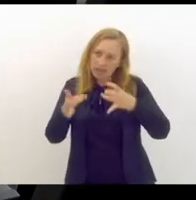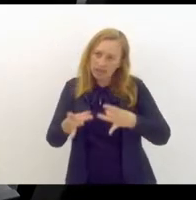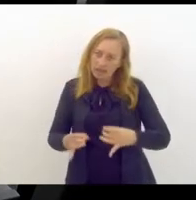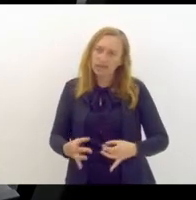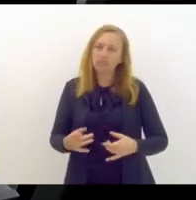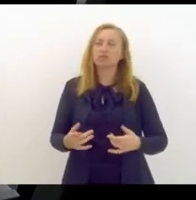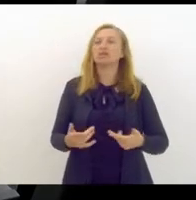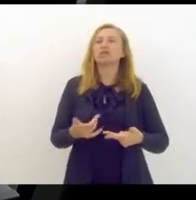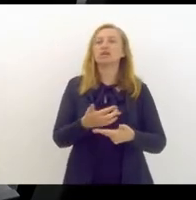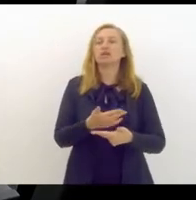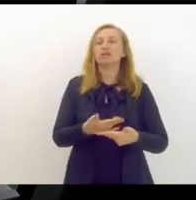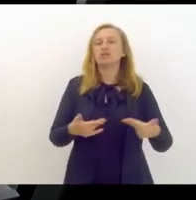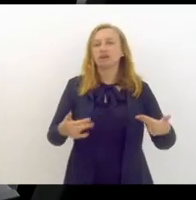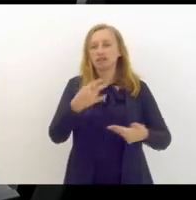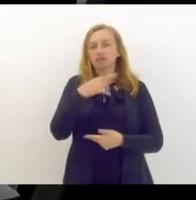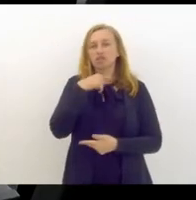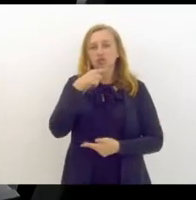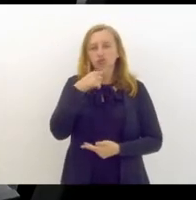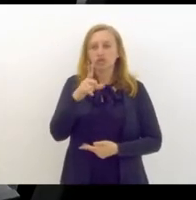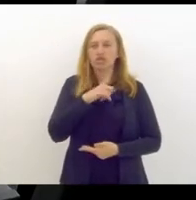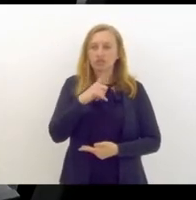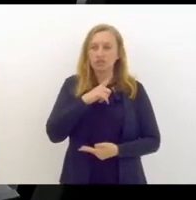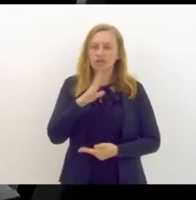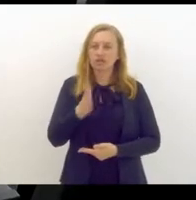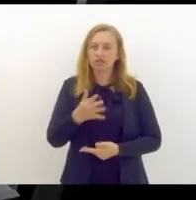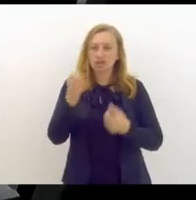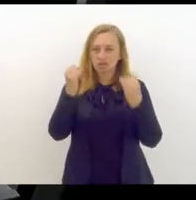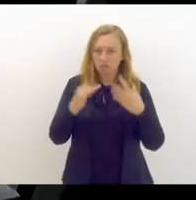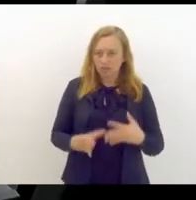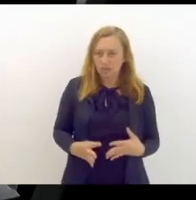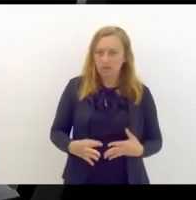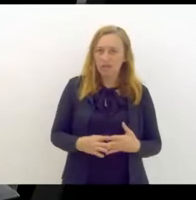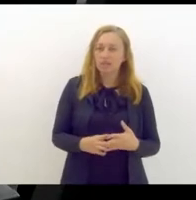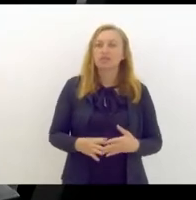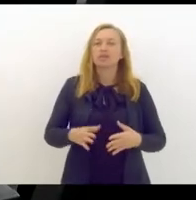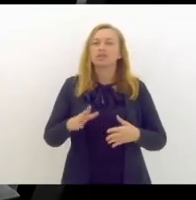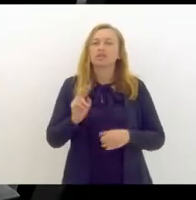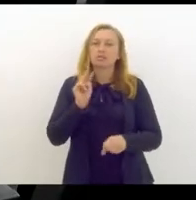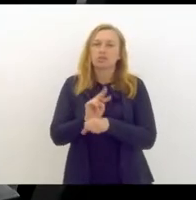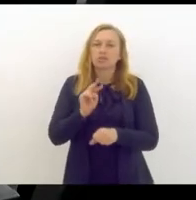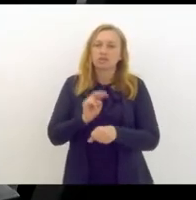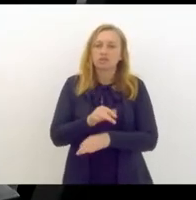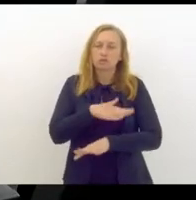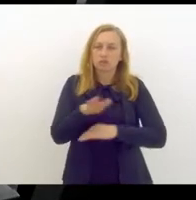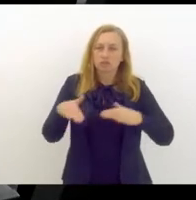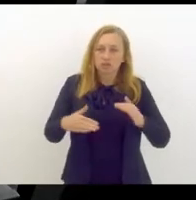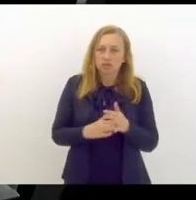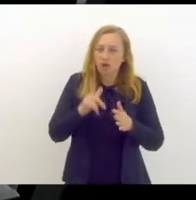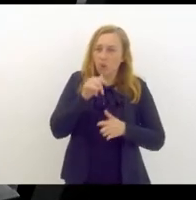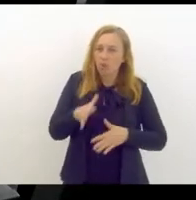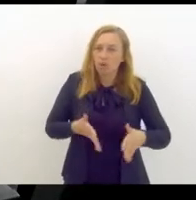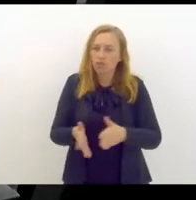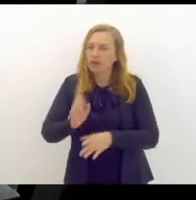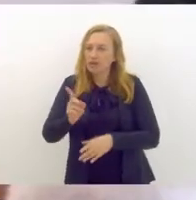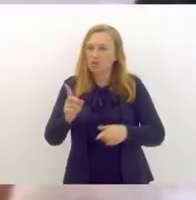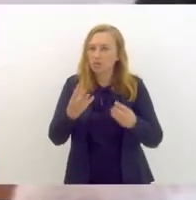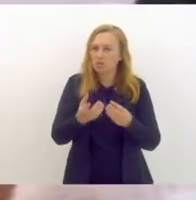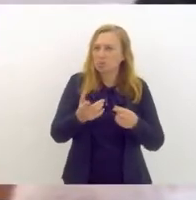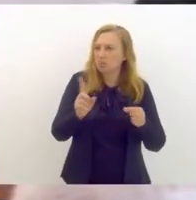cá. O Revis Médio Paraíba é uma unidade de proteção integral, mas ela não proíbe